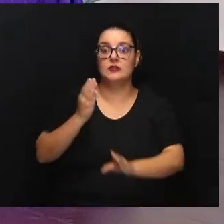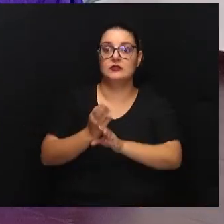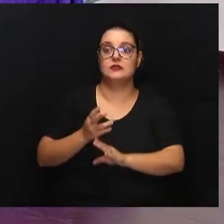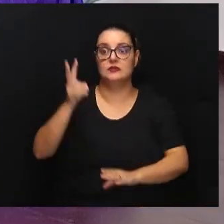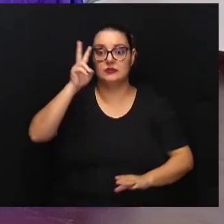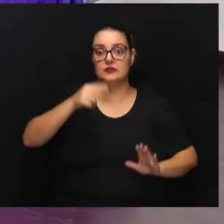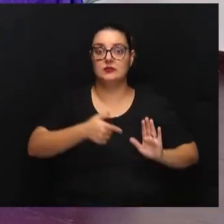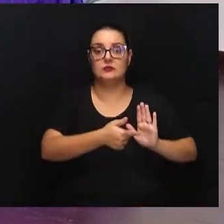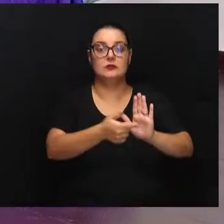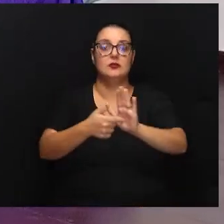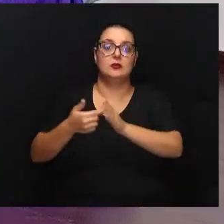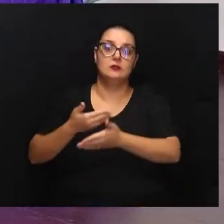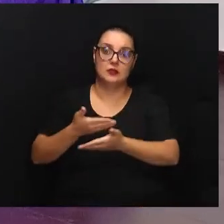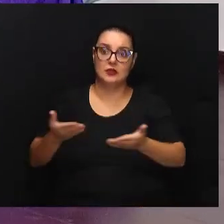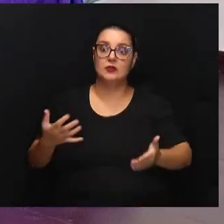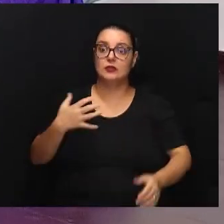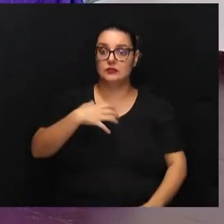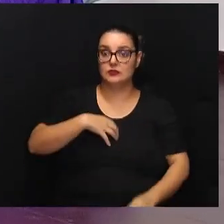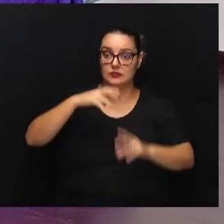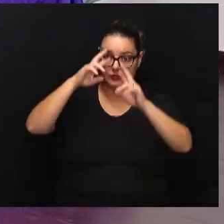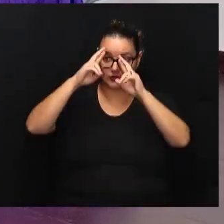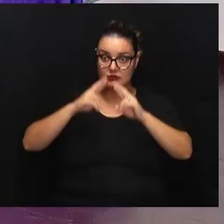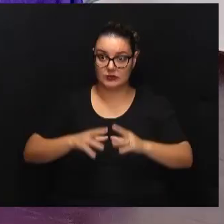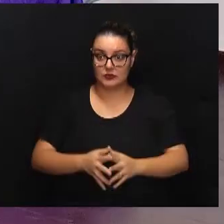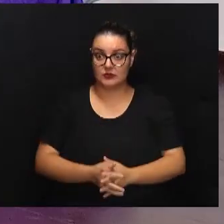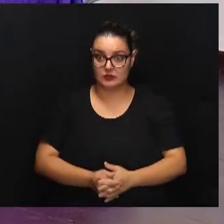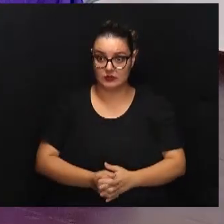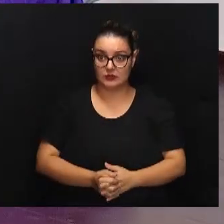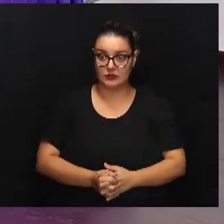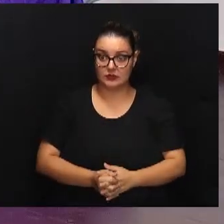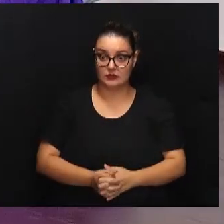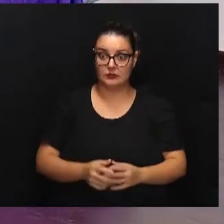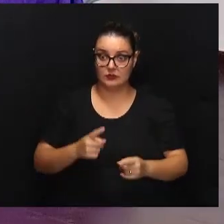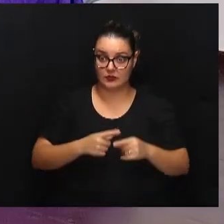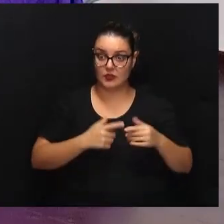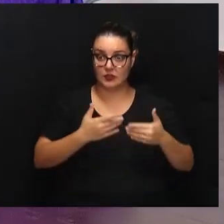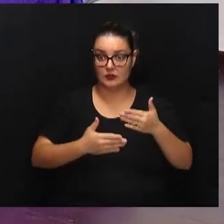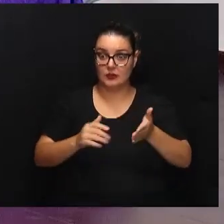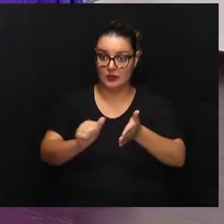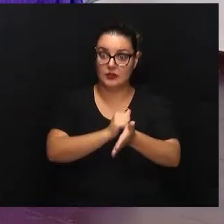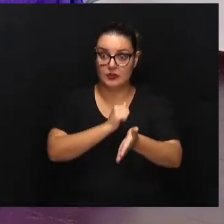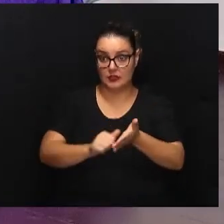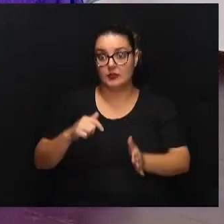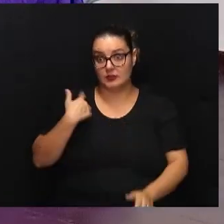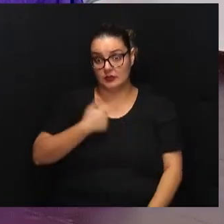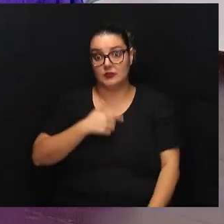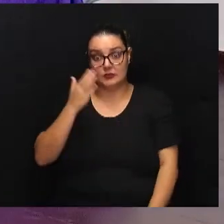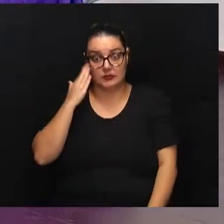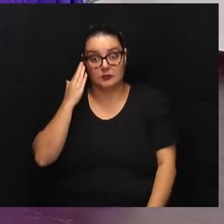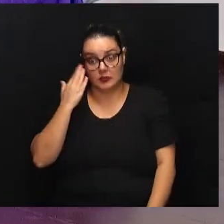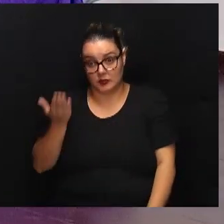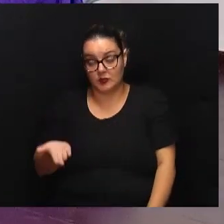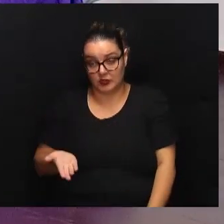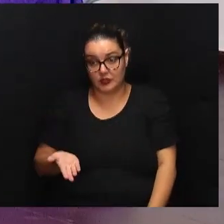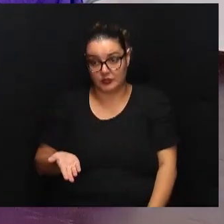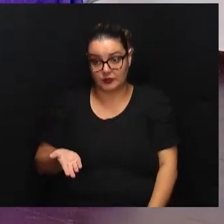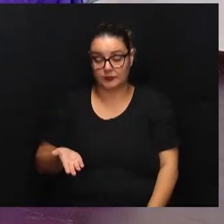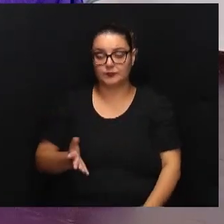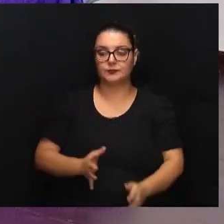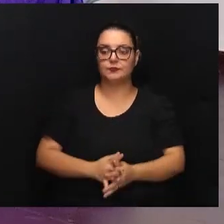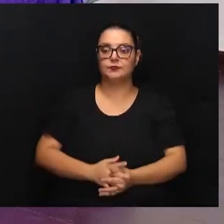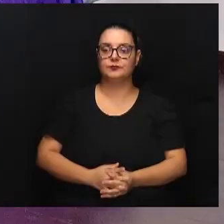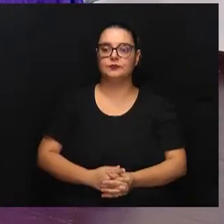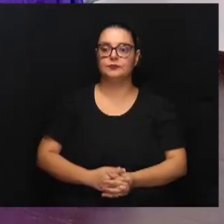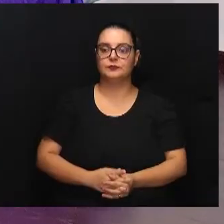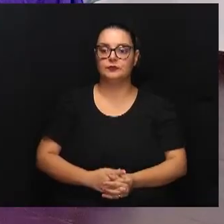respeitosa, porque a gente está num processo de apagamento, a gente sabe disso, né? Então, tem muita gente que acha que a gente está no melhor